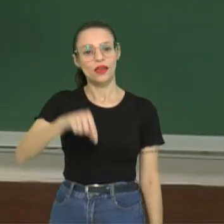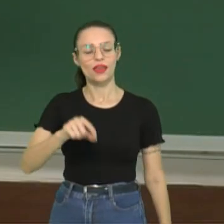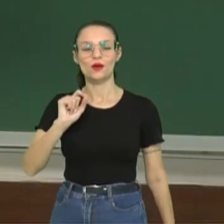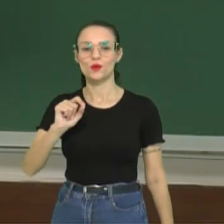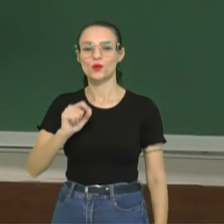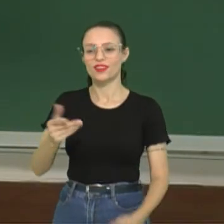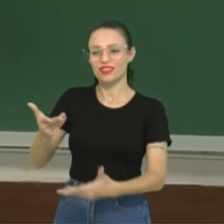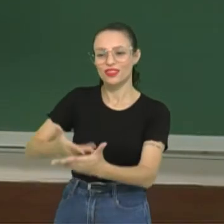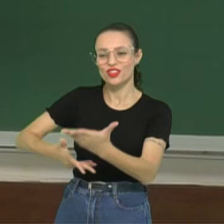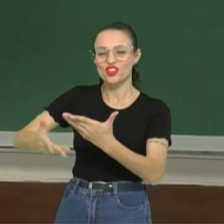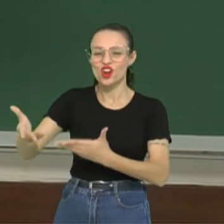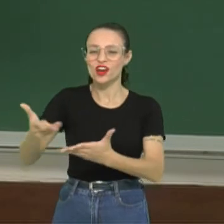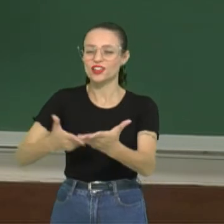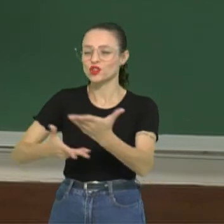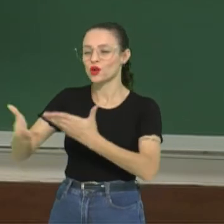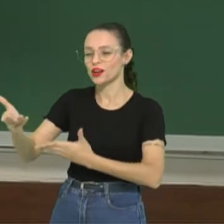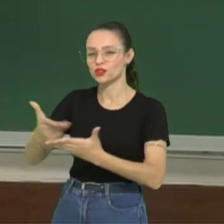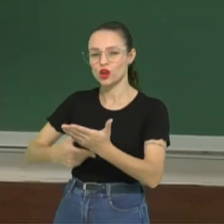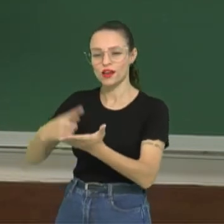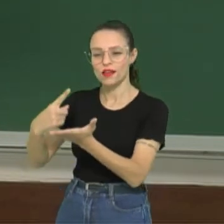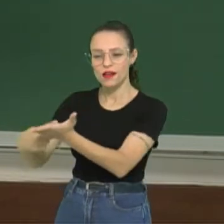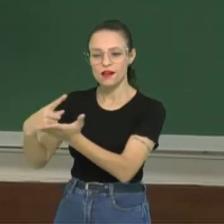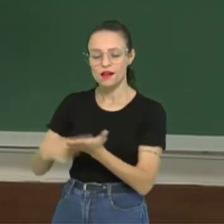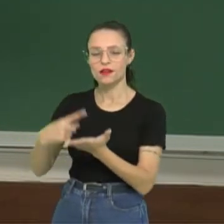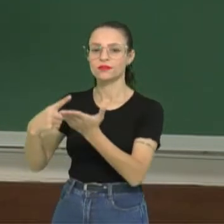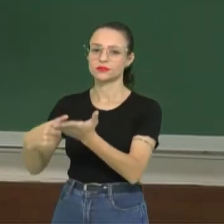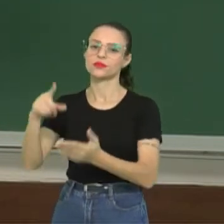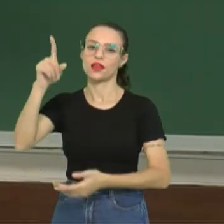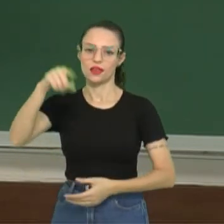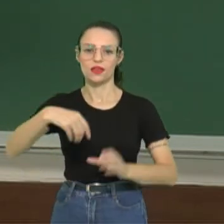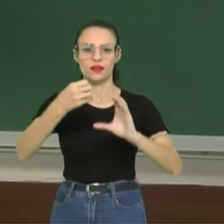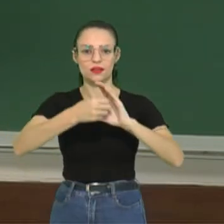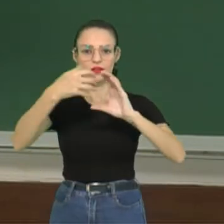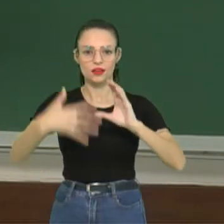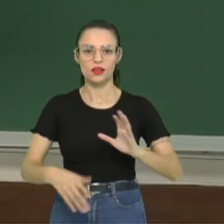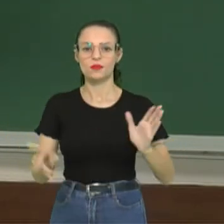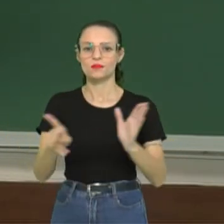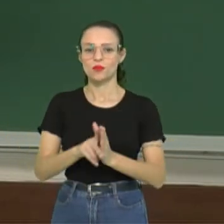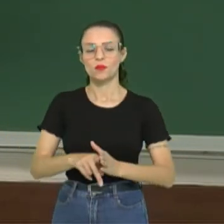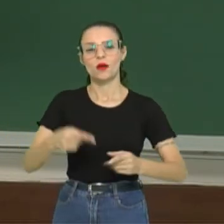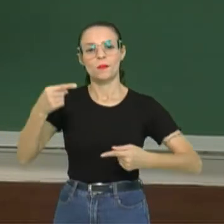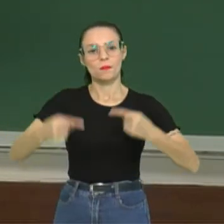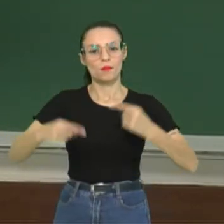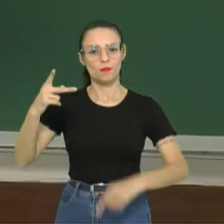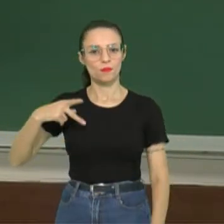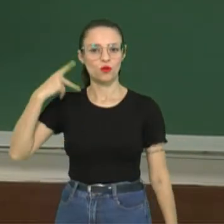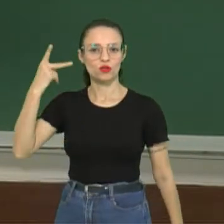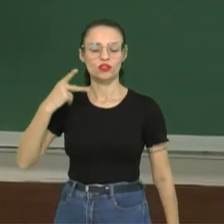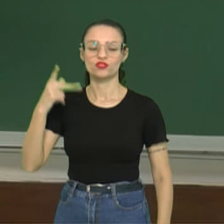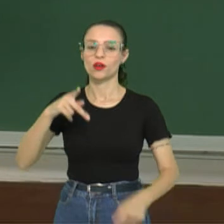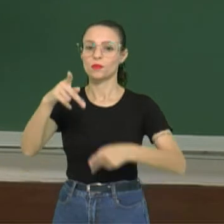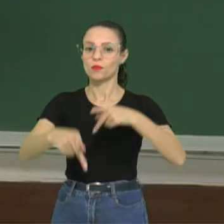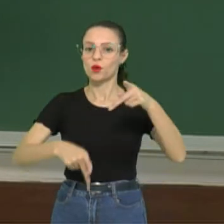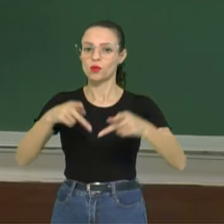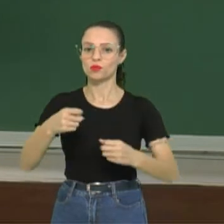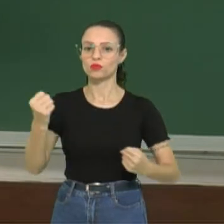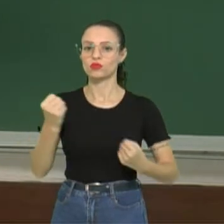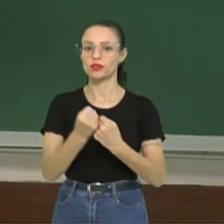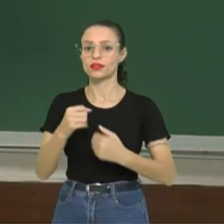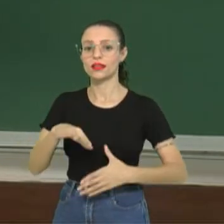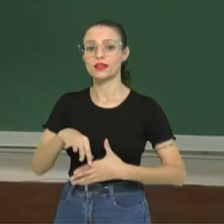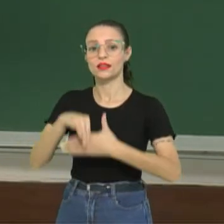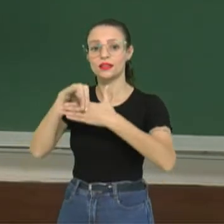essa rede de troca de favores é uma característica das políticas populistas a